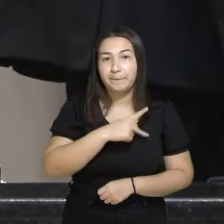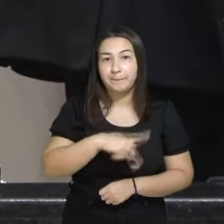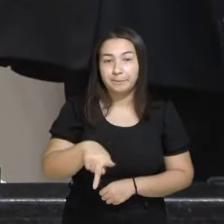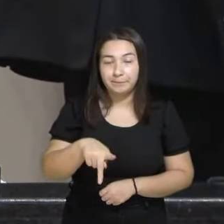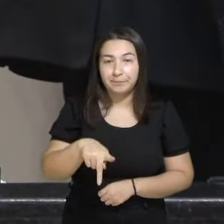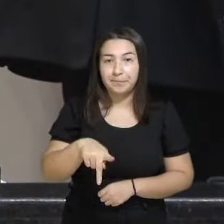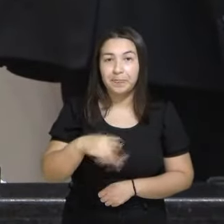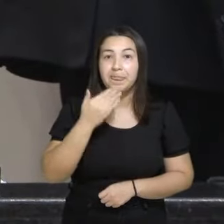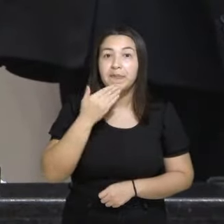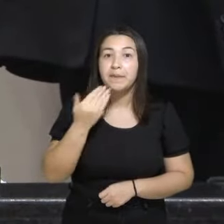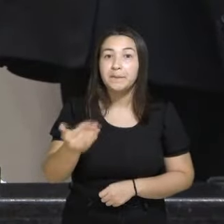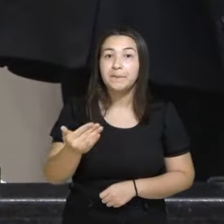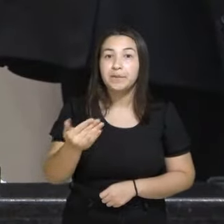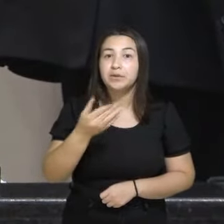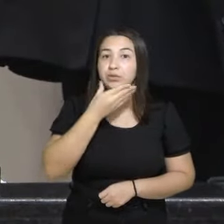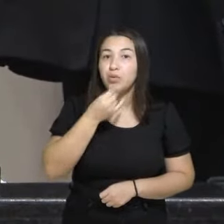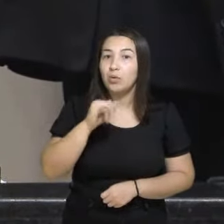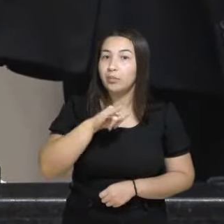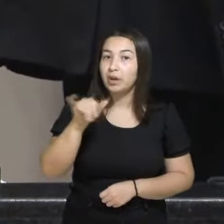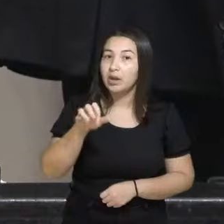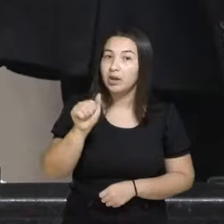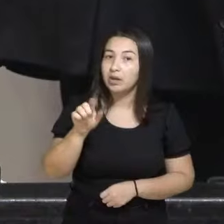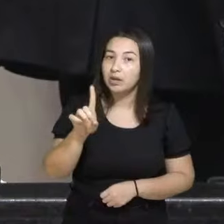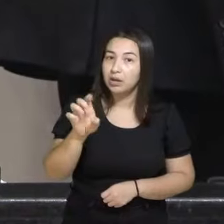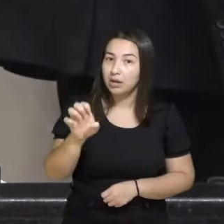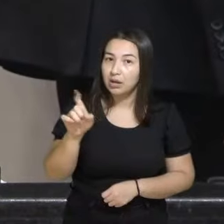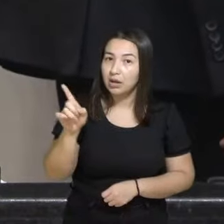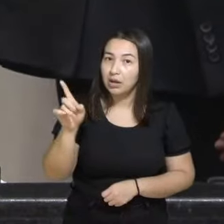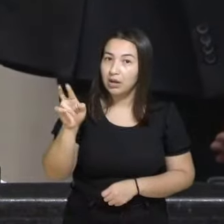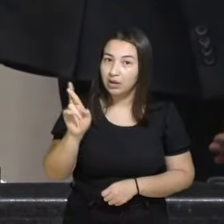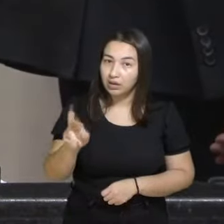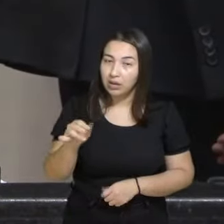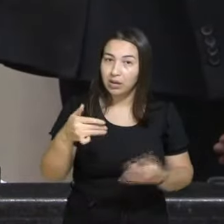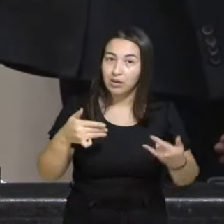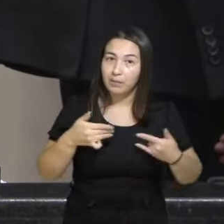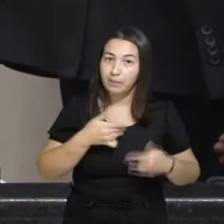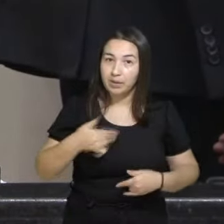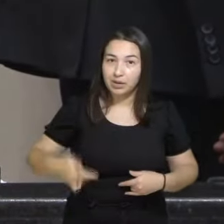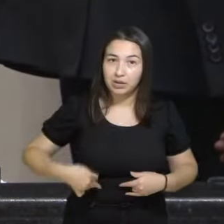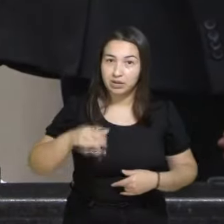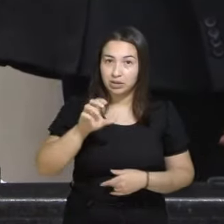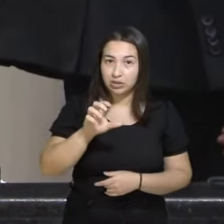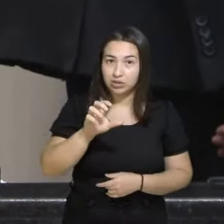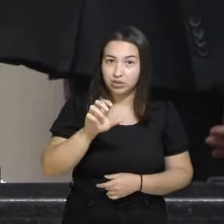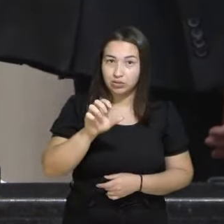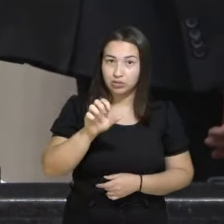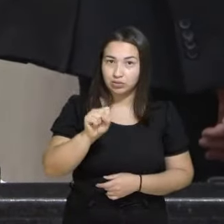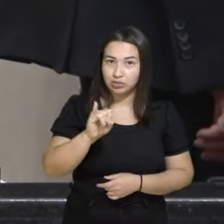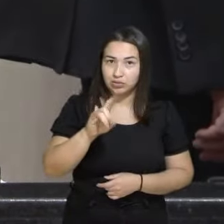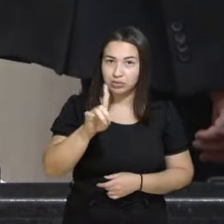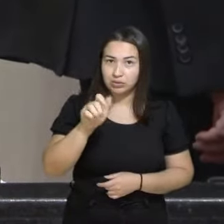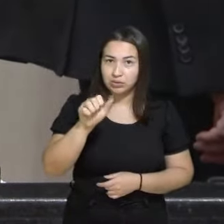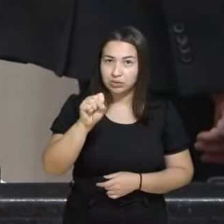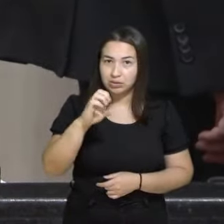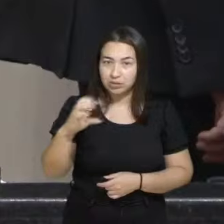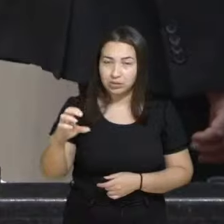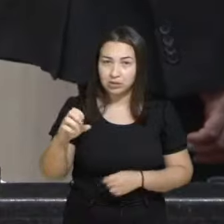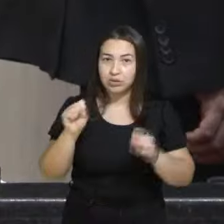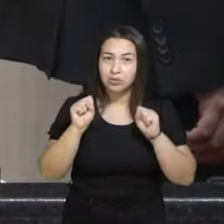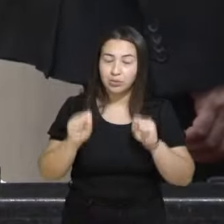manifestando apelo ao senhor Jader Fontanelli Barbalho Filho, ministro das cidades, pela criação de um fundo destinado a